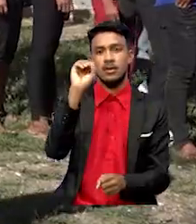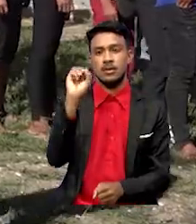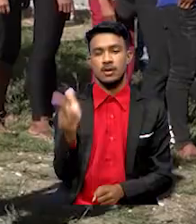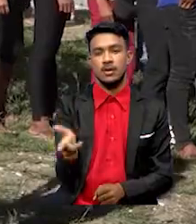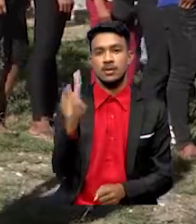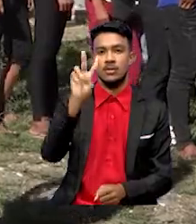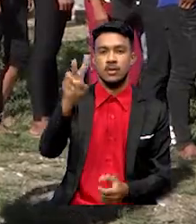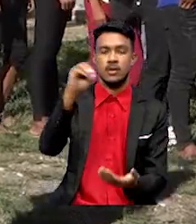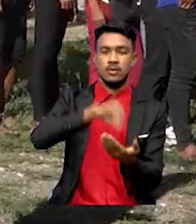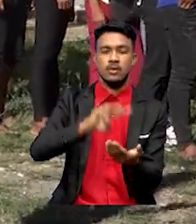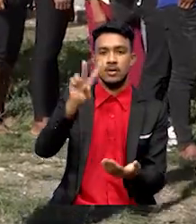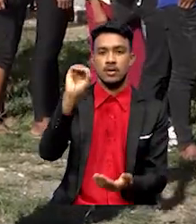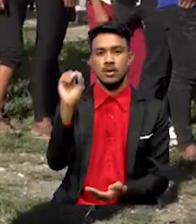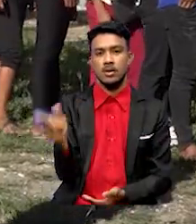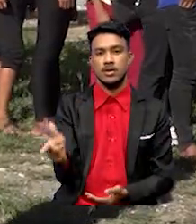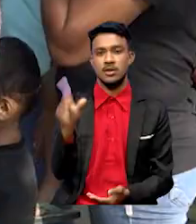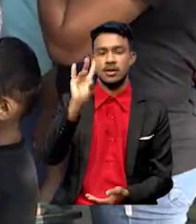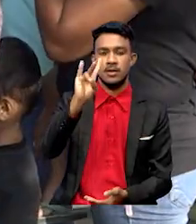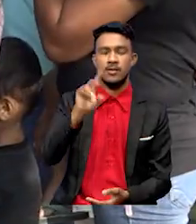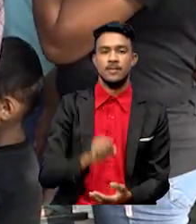rua to rihun rua runulu resing hitu.